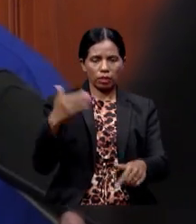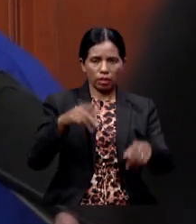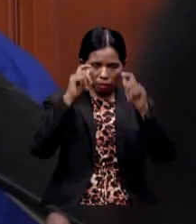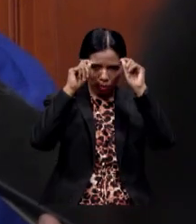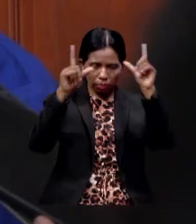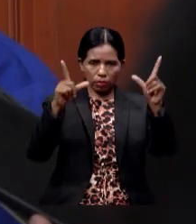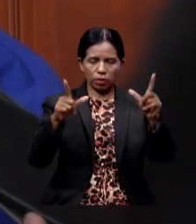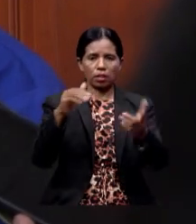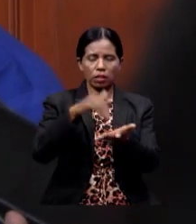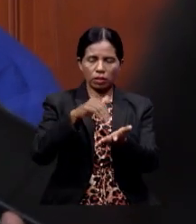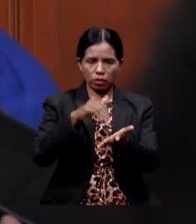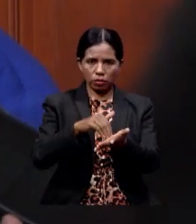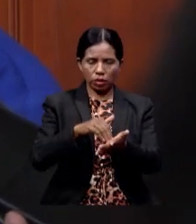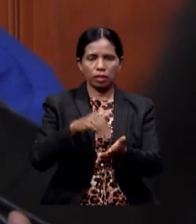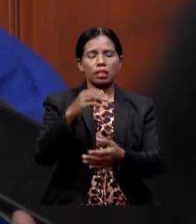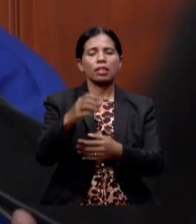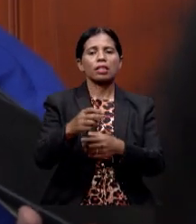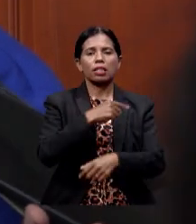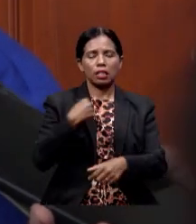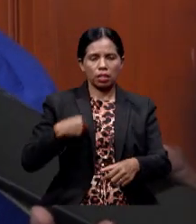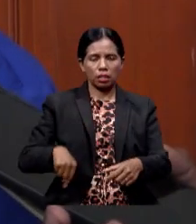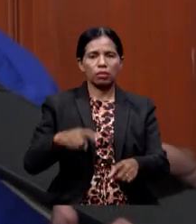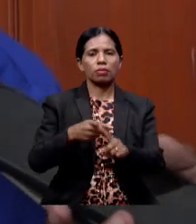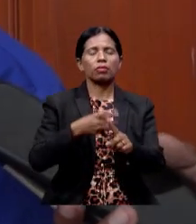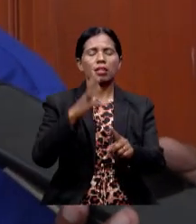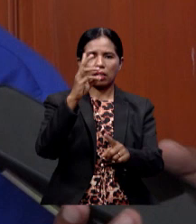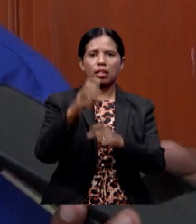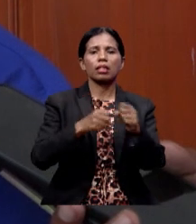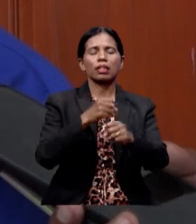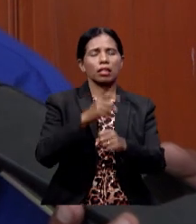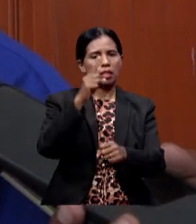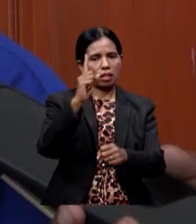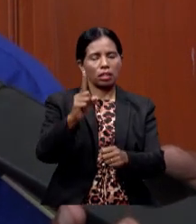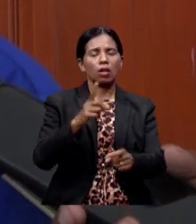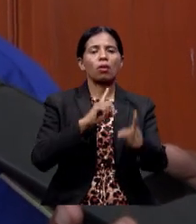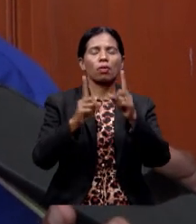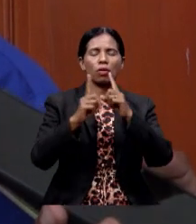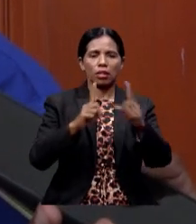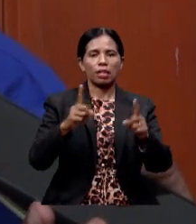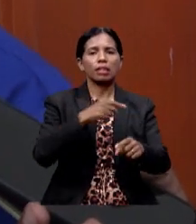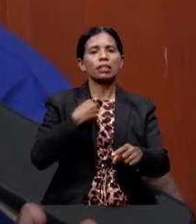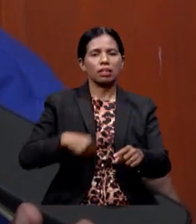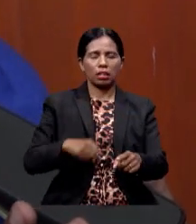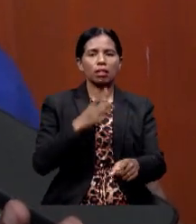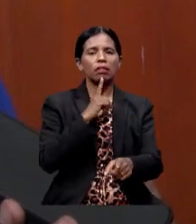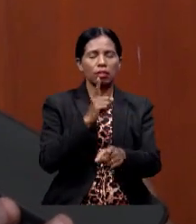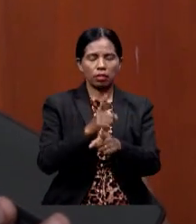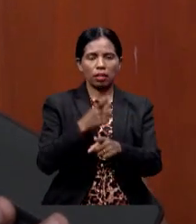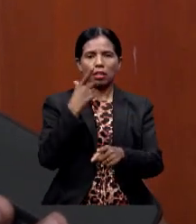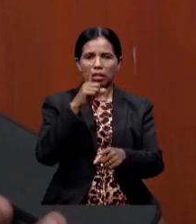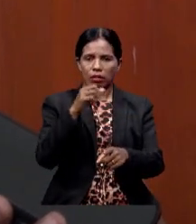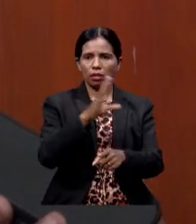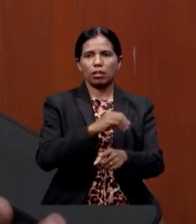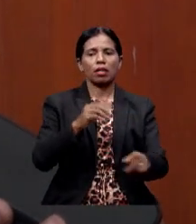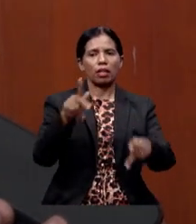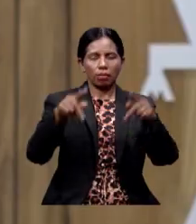e China. Fulanente, na idade, colia mandarim, moslos. Coreia, moslone, língua espanhola,